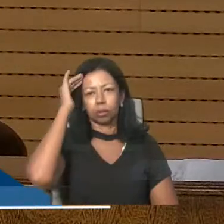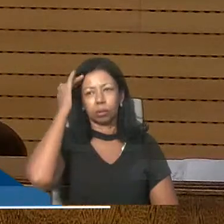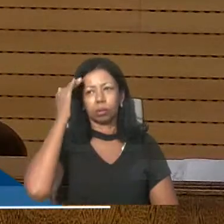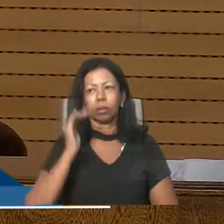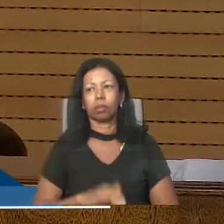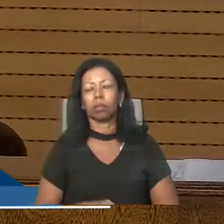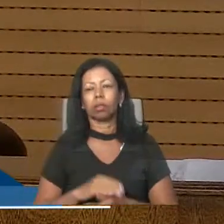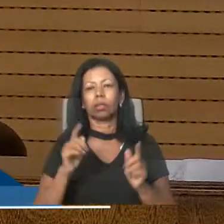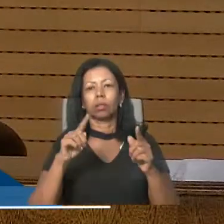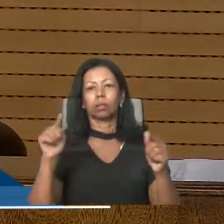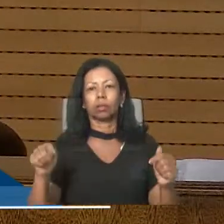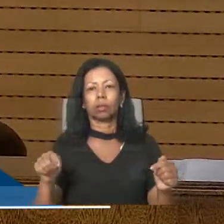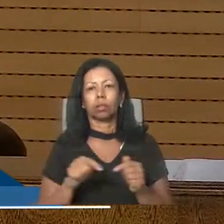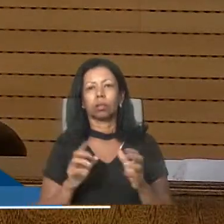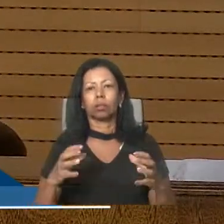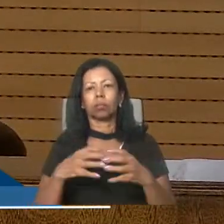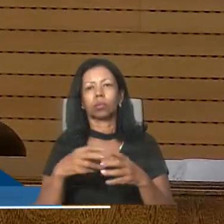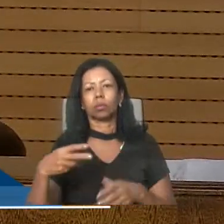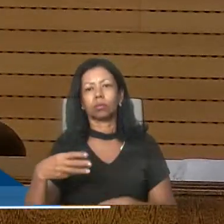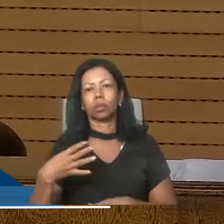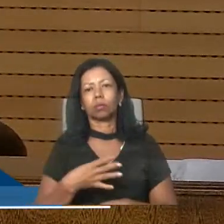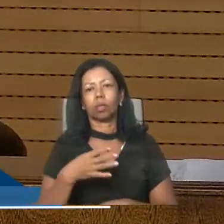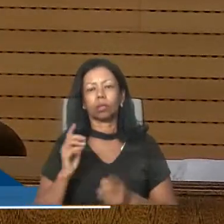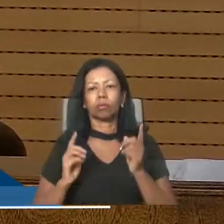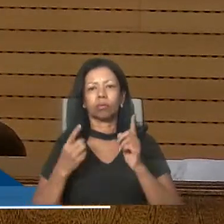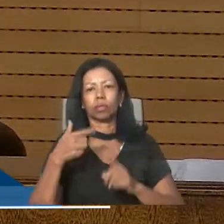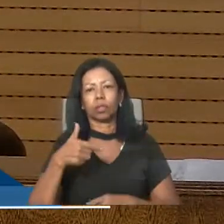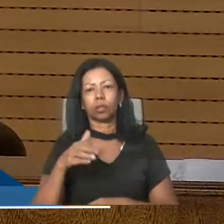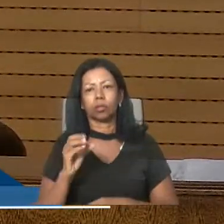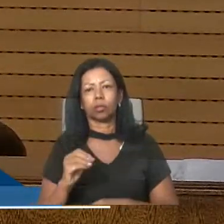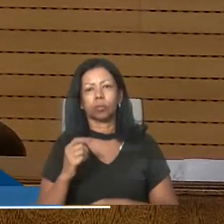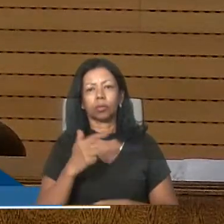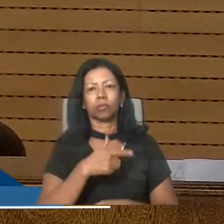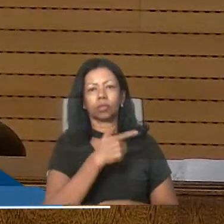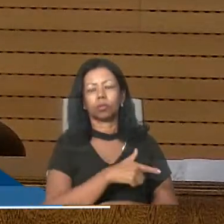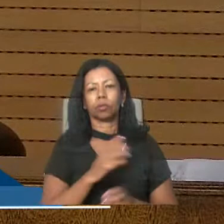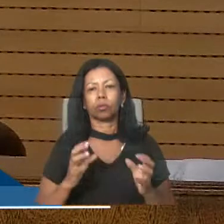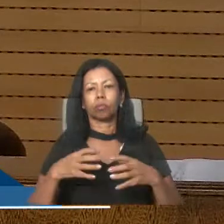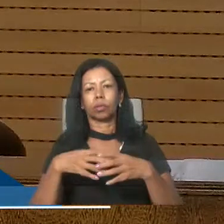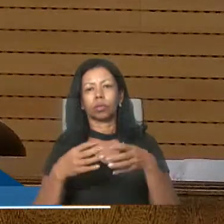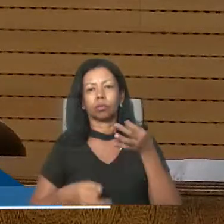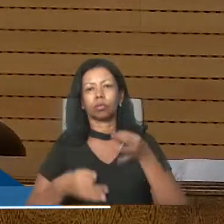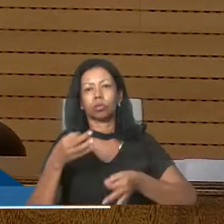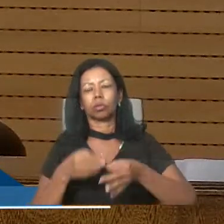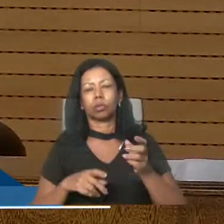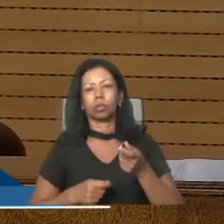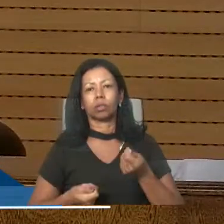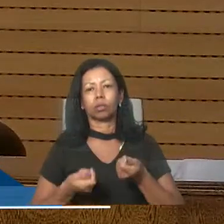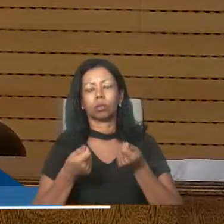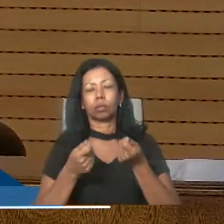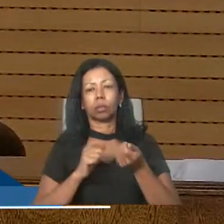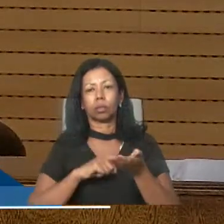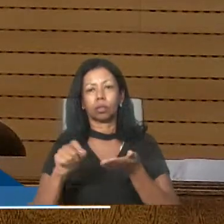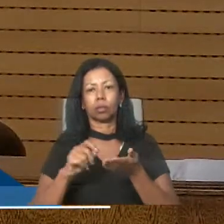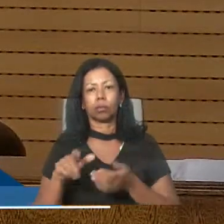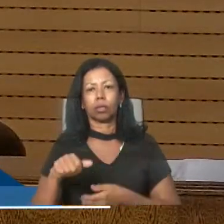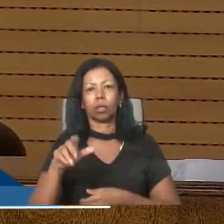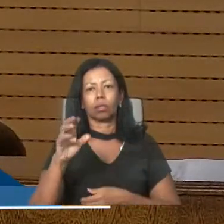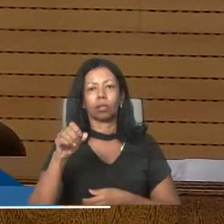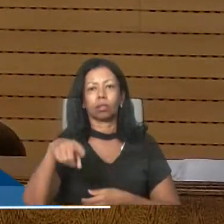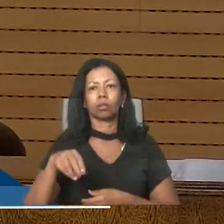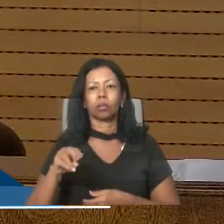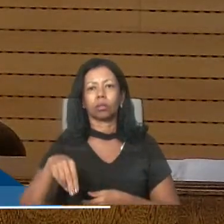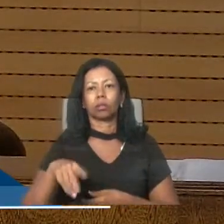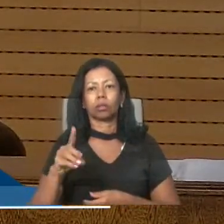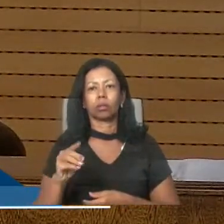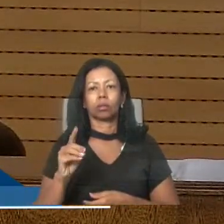parecer. Sala das comissões, 24 de fevereiro de 2022. Comissão de Justiça e Redação, Alexandre Mendes da Silva, presidente